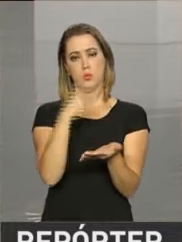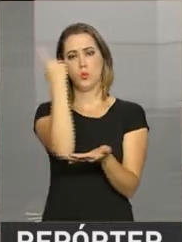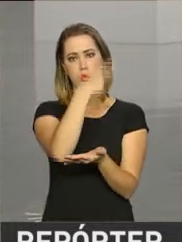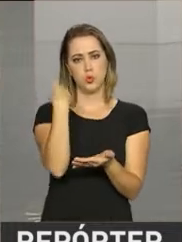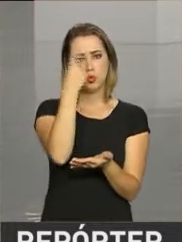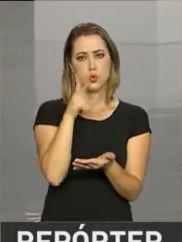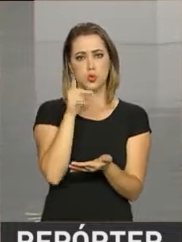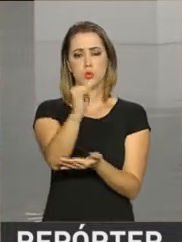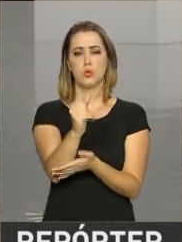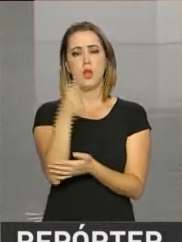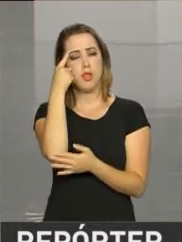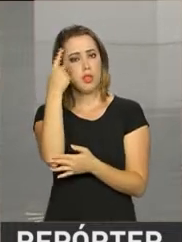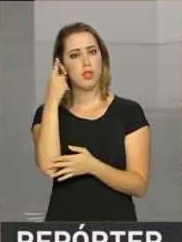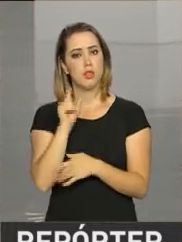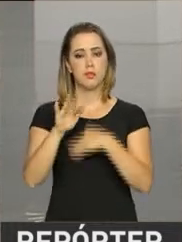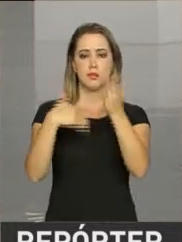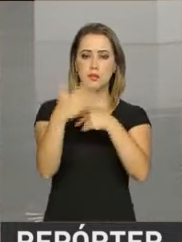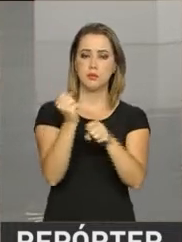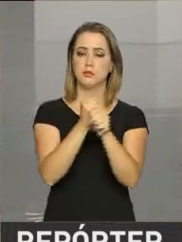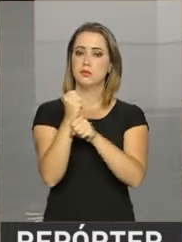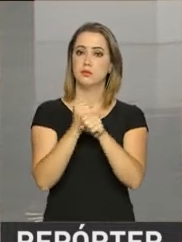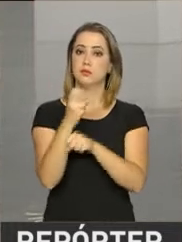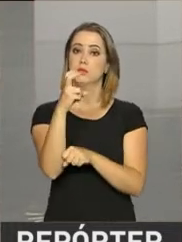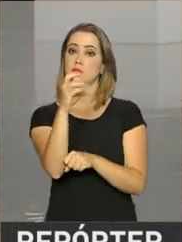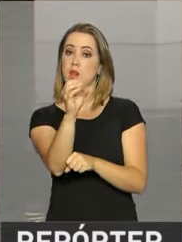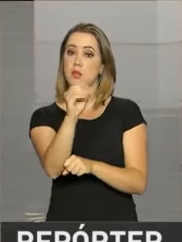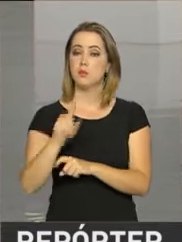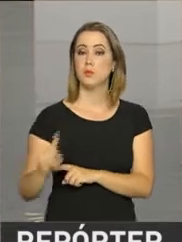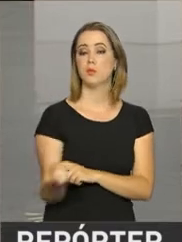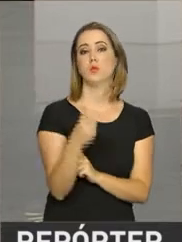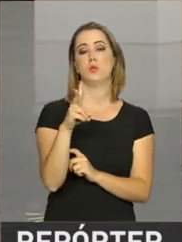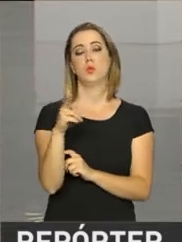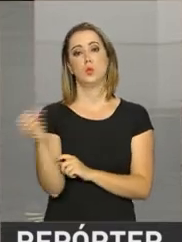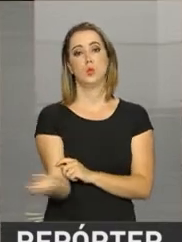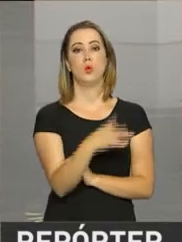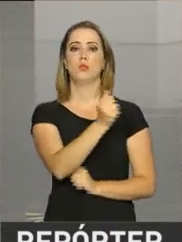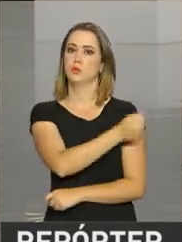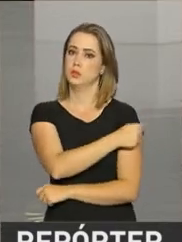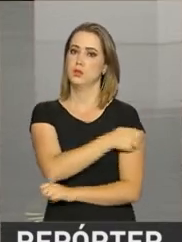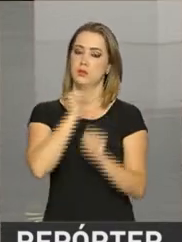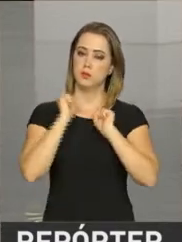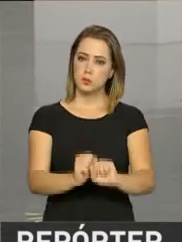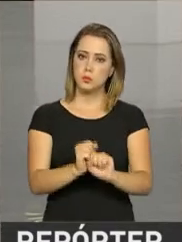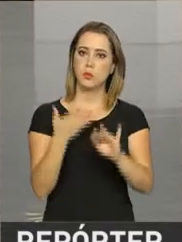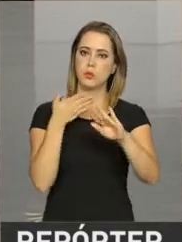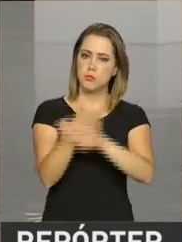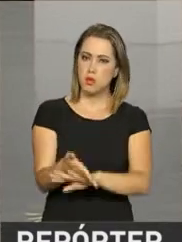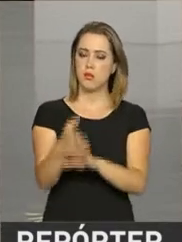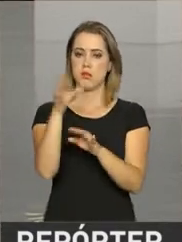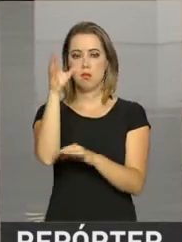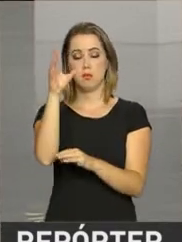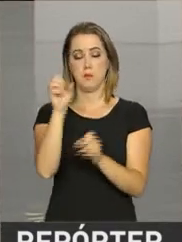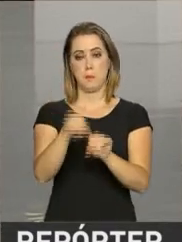a idéia então é que a partir dos próximos anos 500 mil 500 mil novos alunos possam se matricular em tempo integral dos